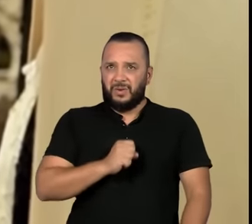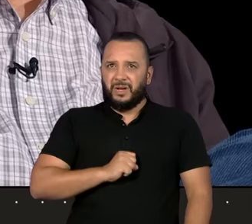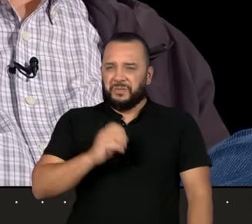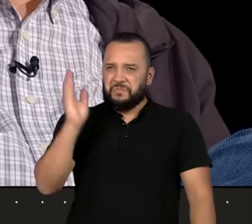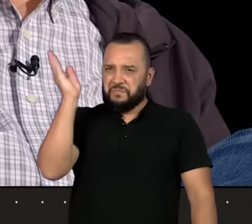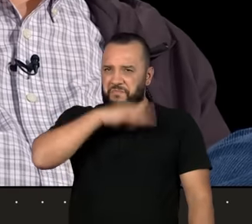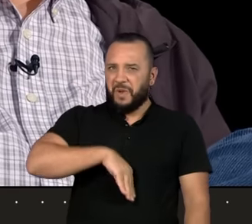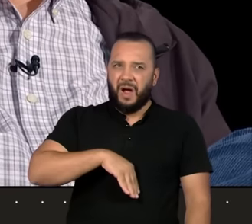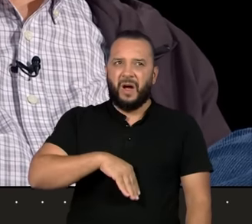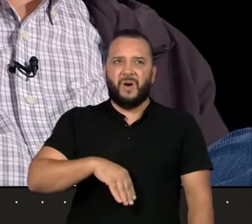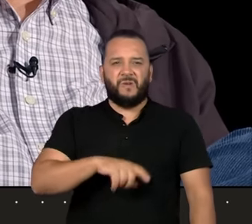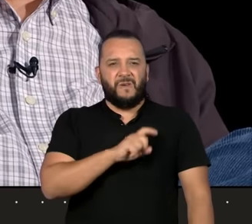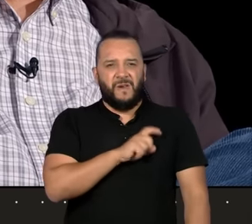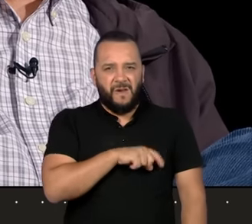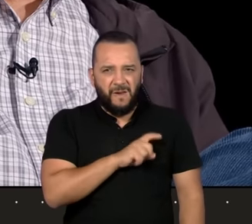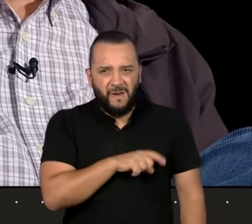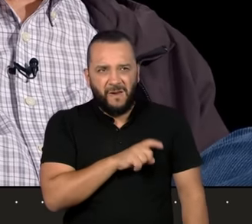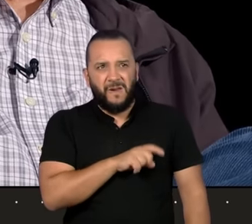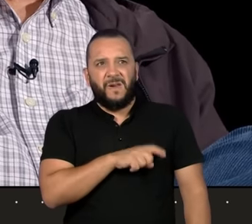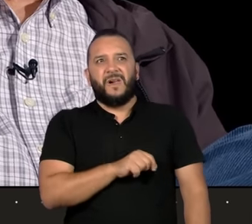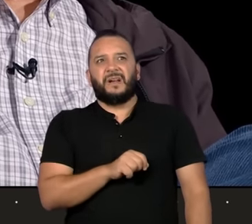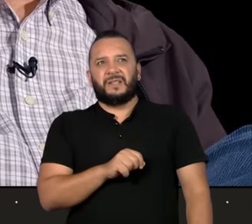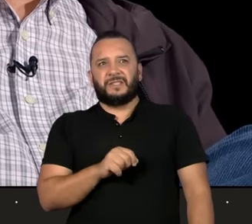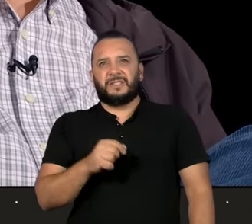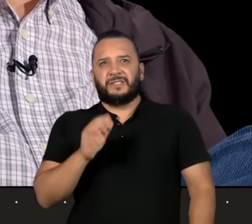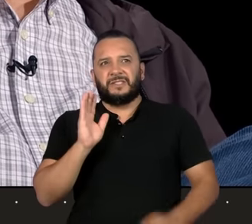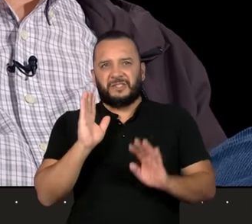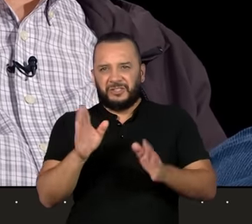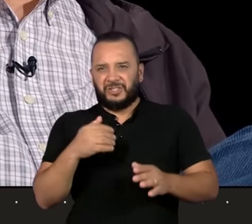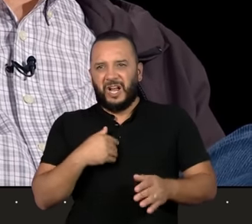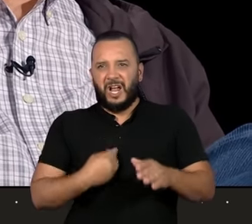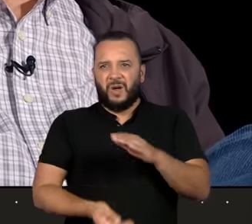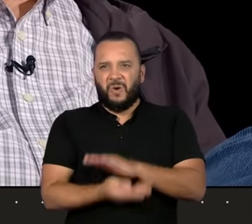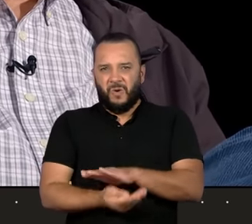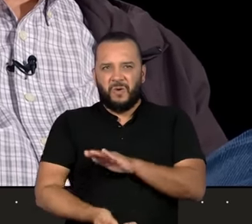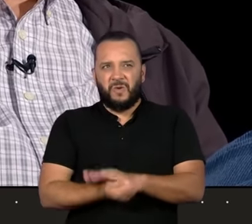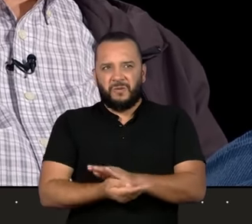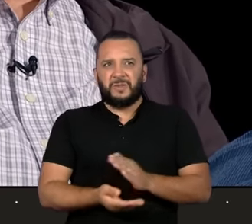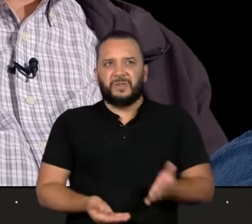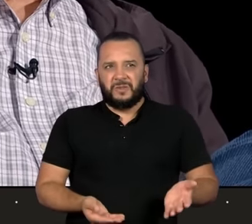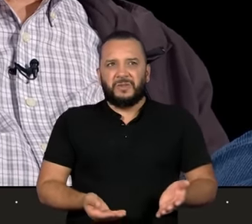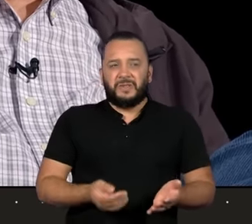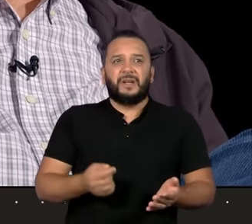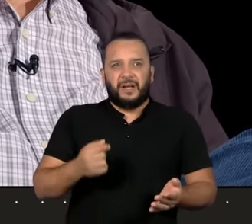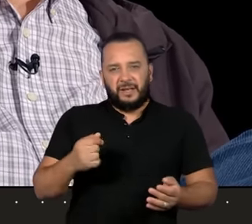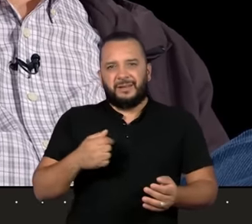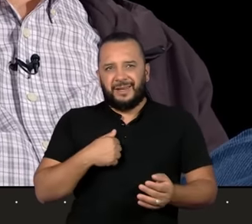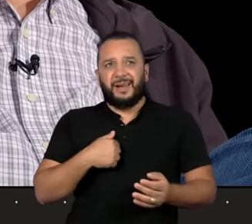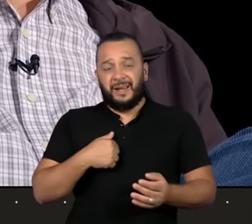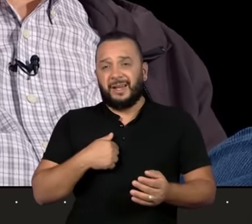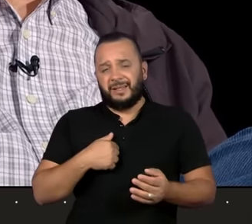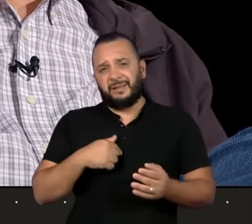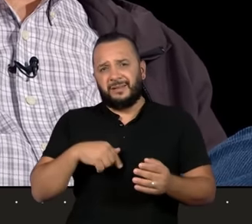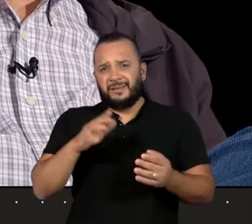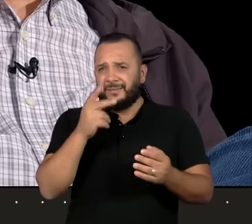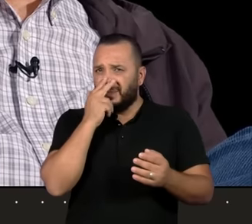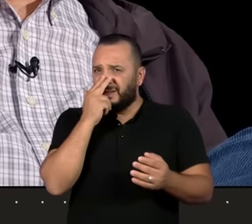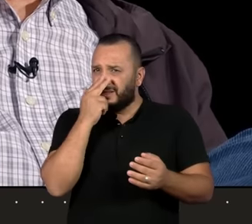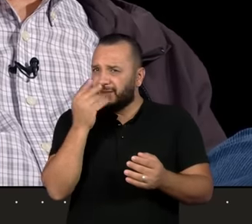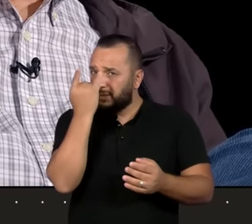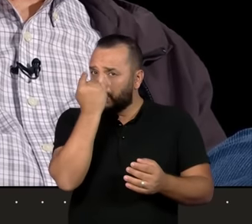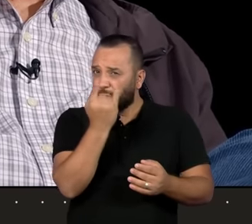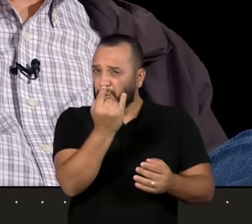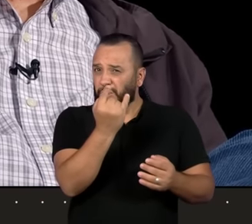canalha, malicioso, um vendido, um corrupto. Era fascinante fazer, mas era mais fascinante ainda